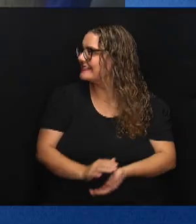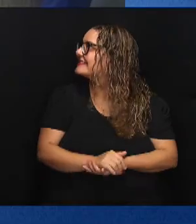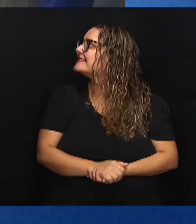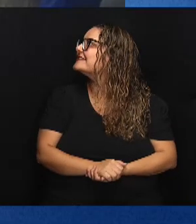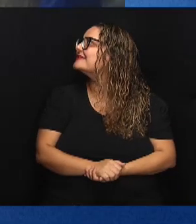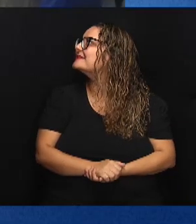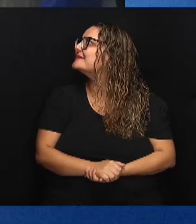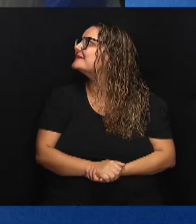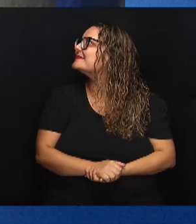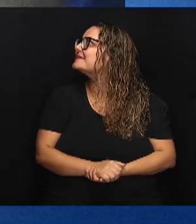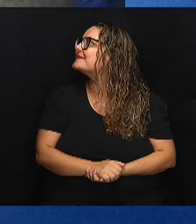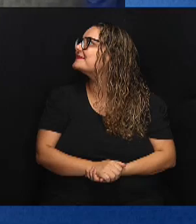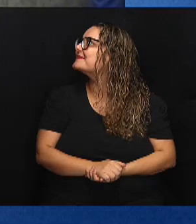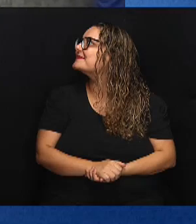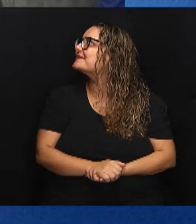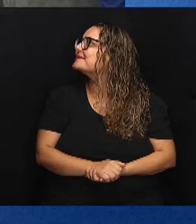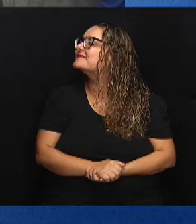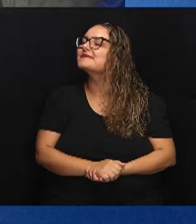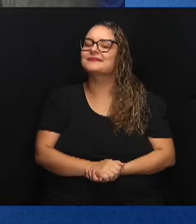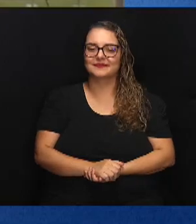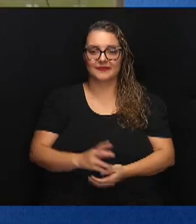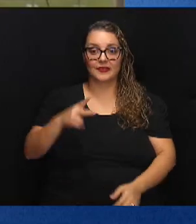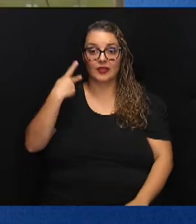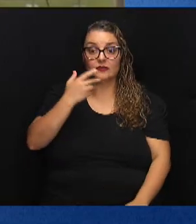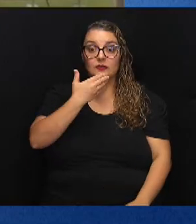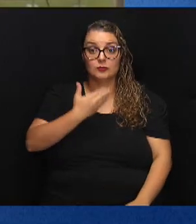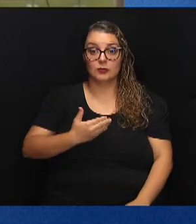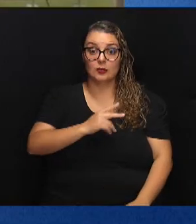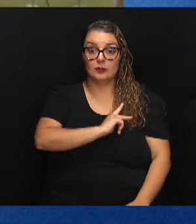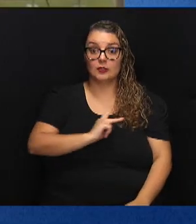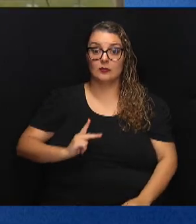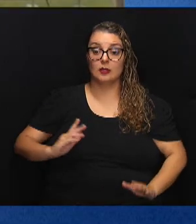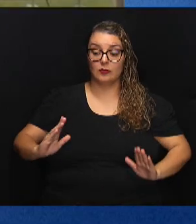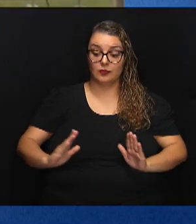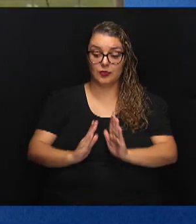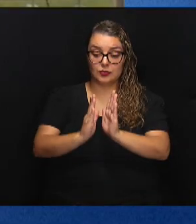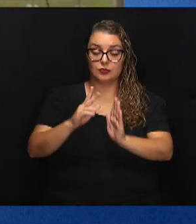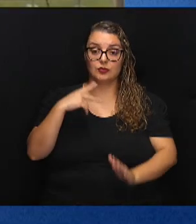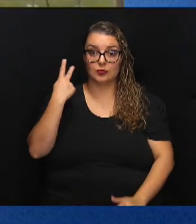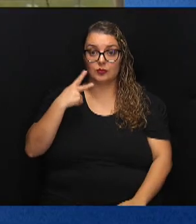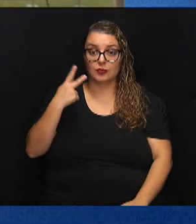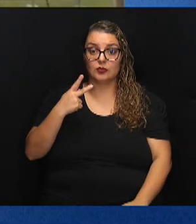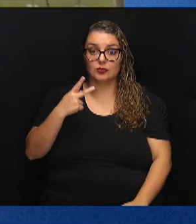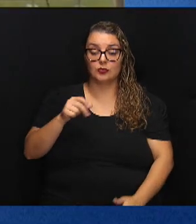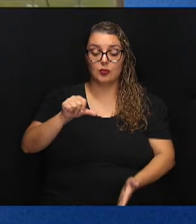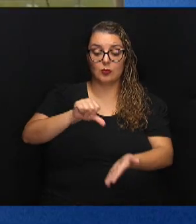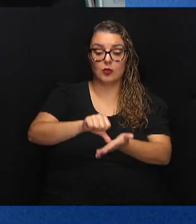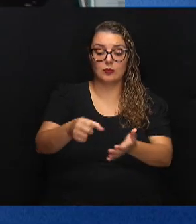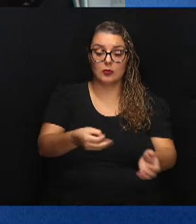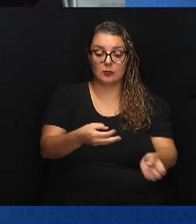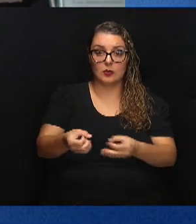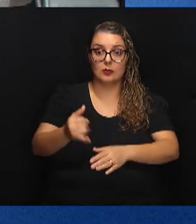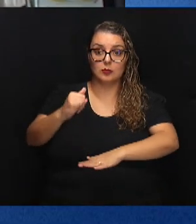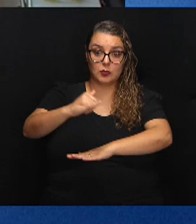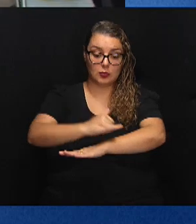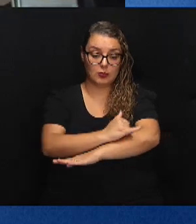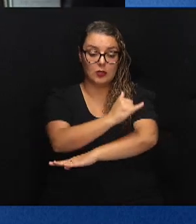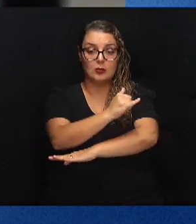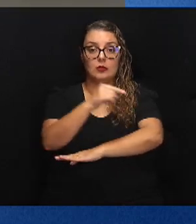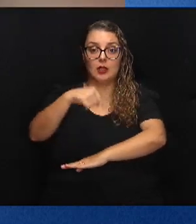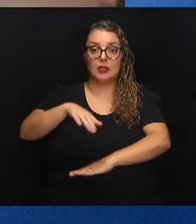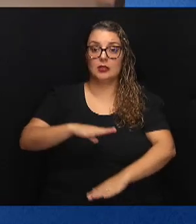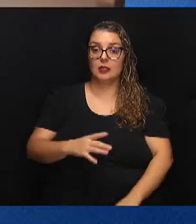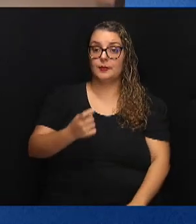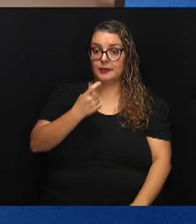hoje. O vereador Carmo Luiz vai presidir frente parlamentar do Polo de Inovação Aeroportuário em